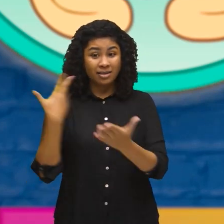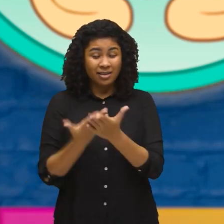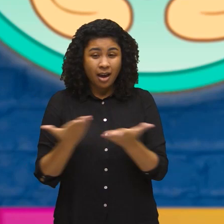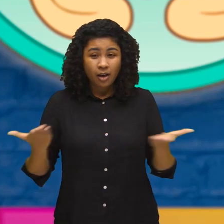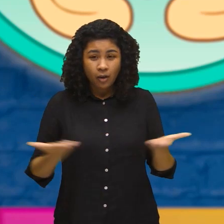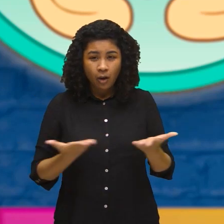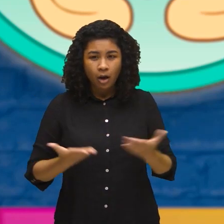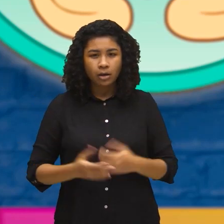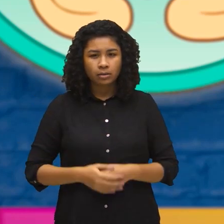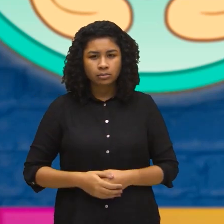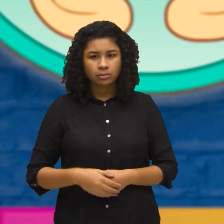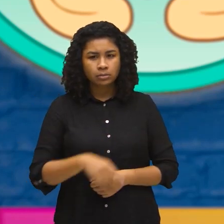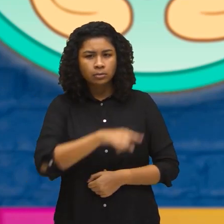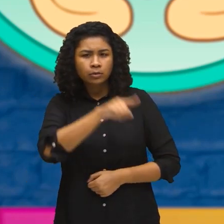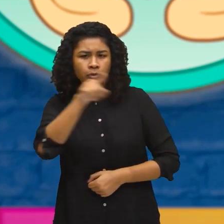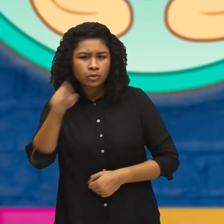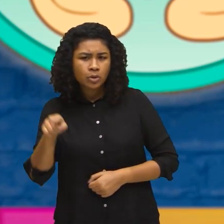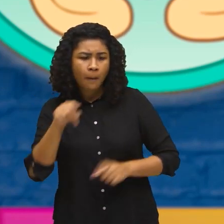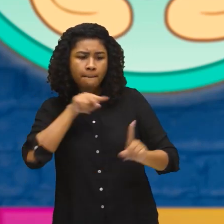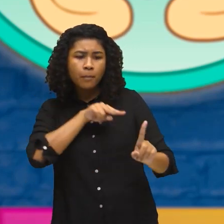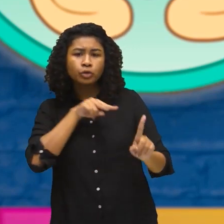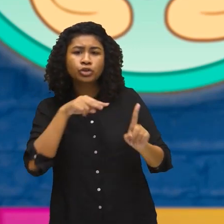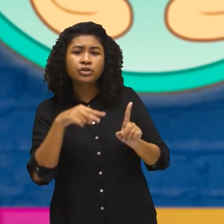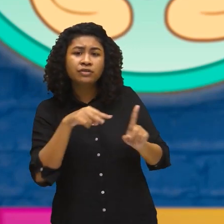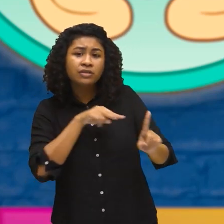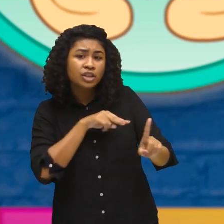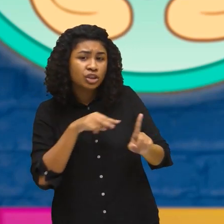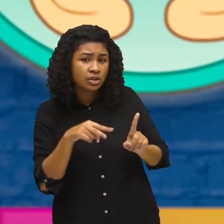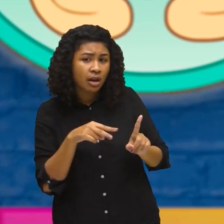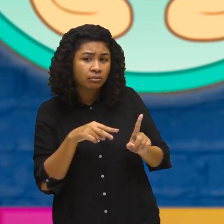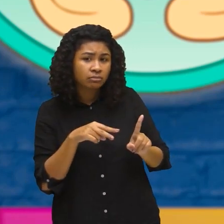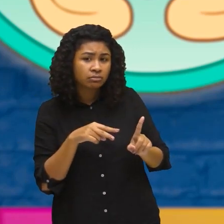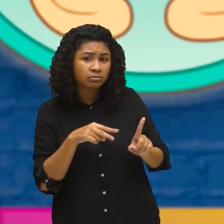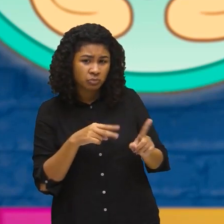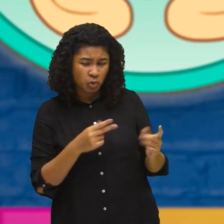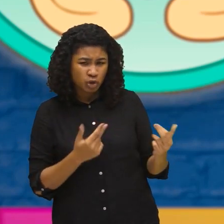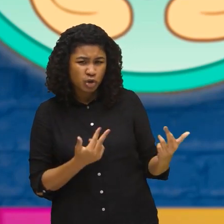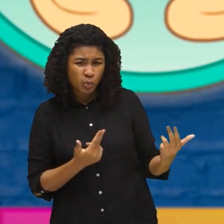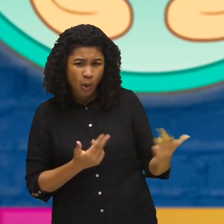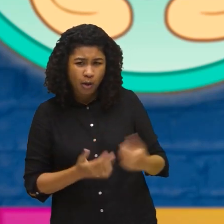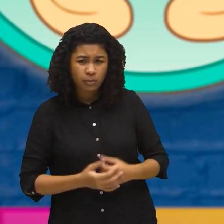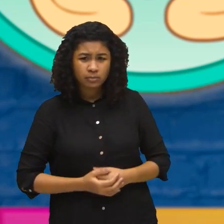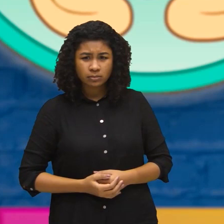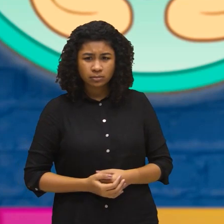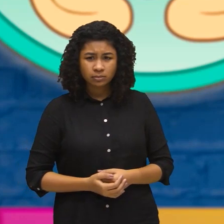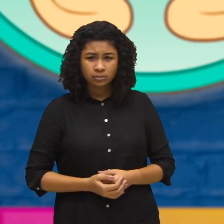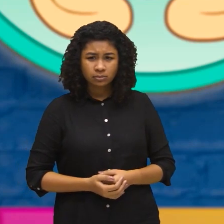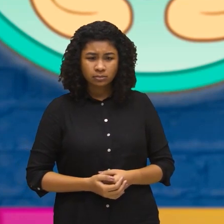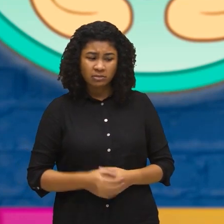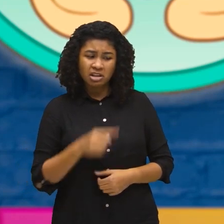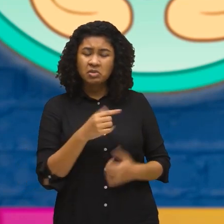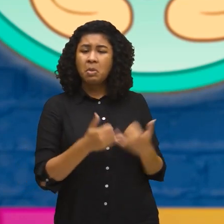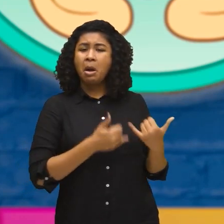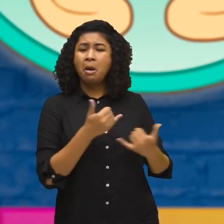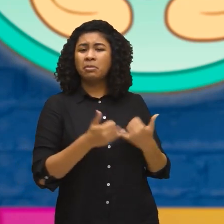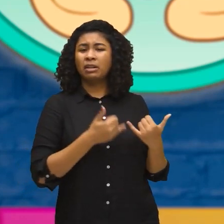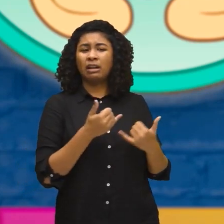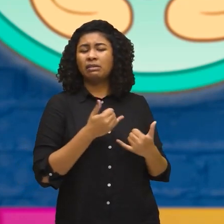você tem essa noção se essa brincadeira vai passar? Vai passar despercebido? Como é que você